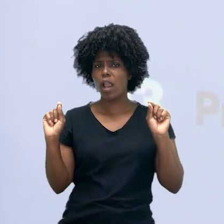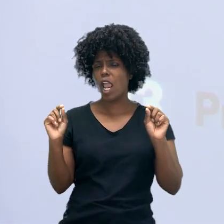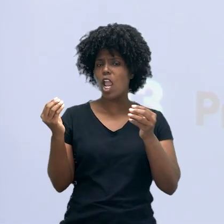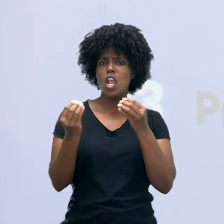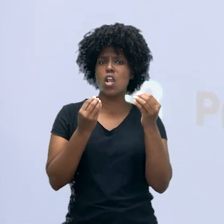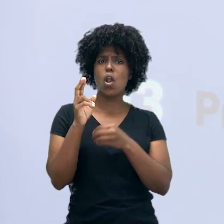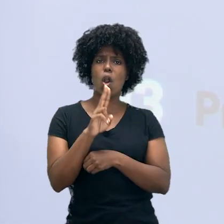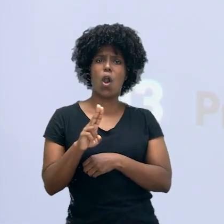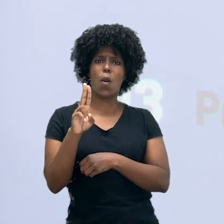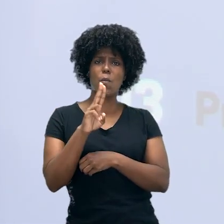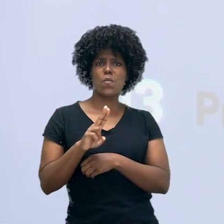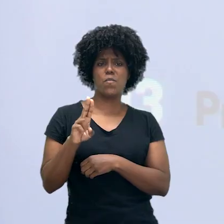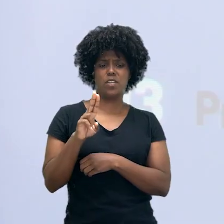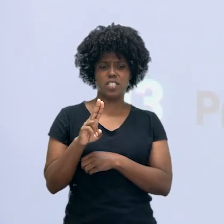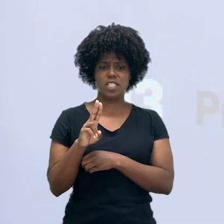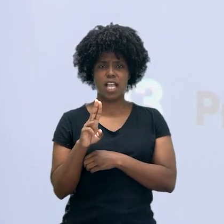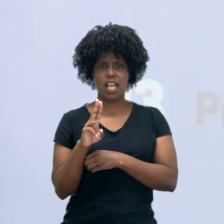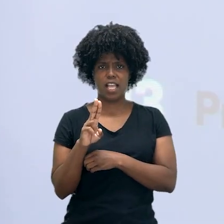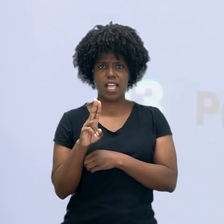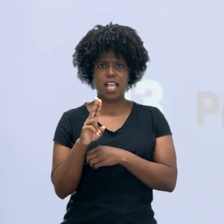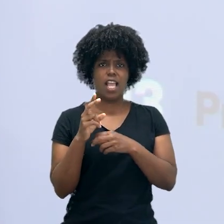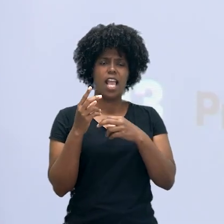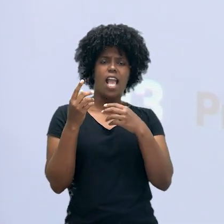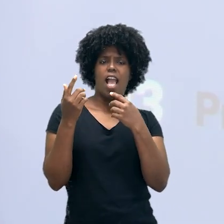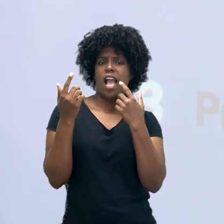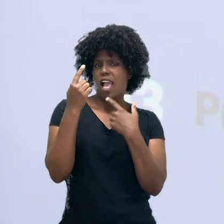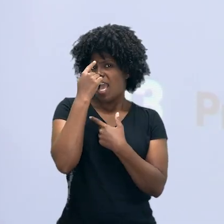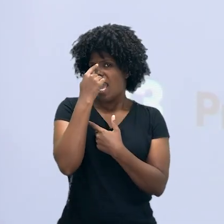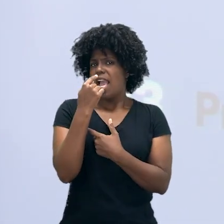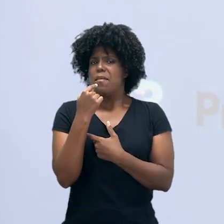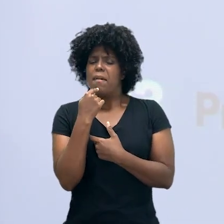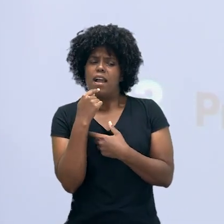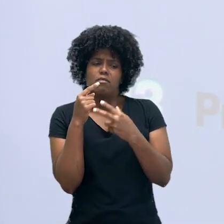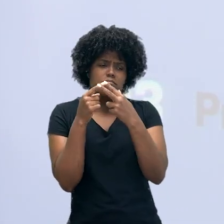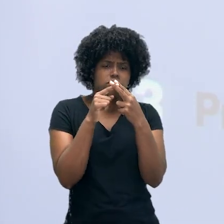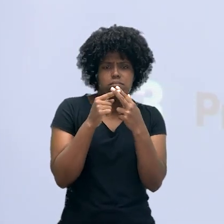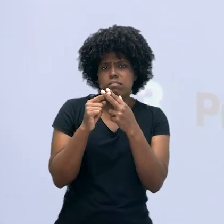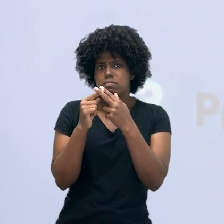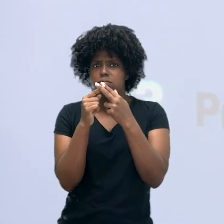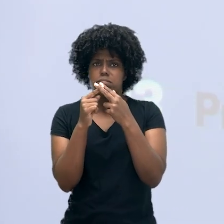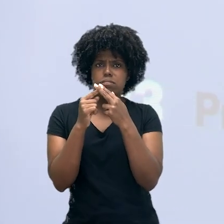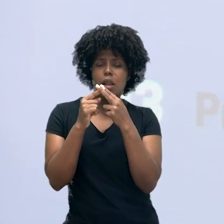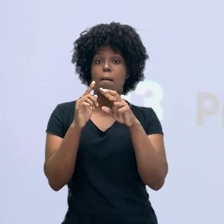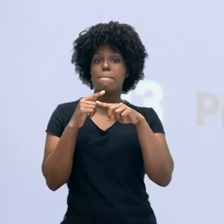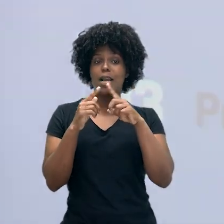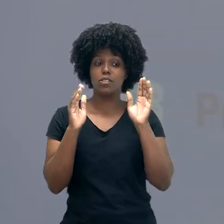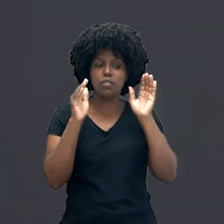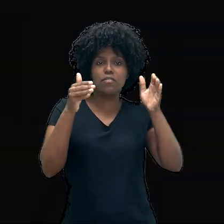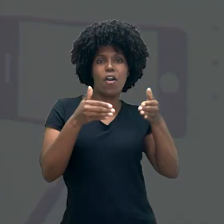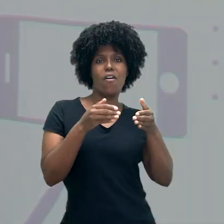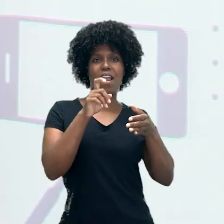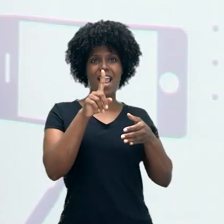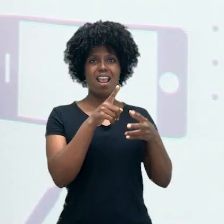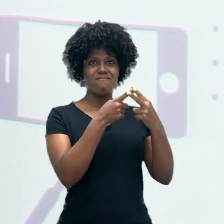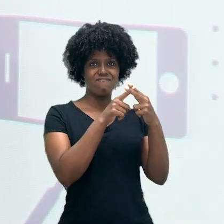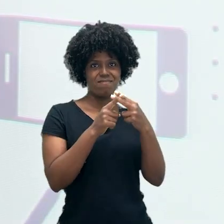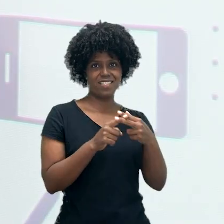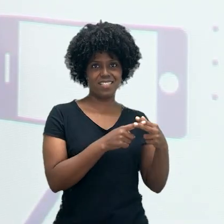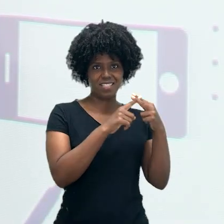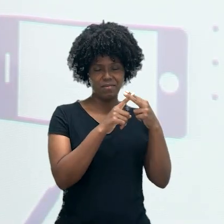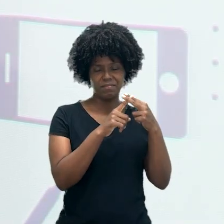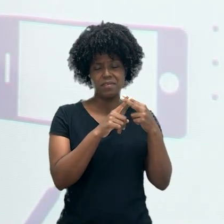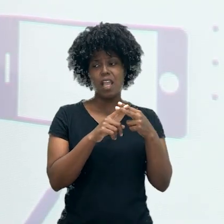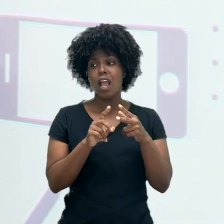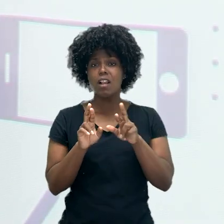como que a gente pode trabalhar a imagem com essas duas formas, mas o nosso foco mesmo vai ser a edição. E aí,